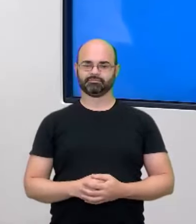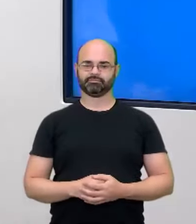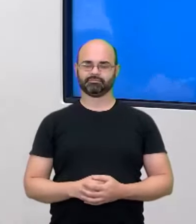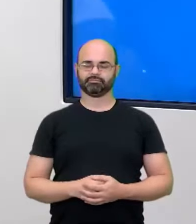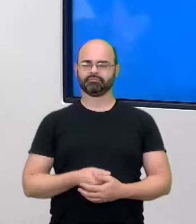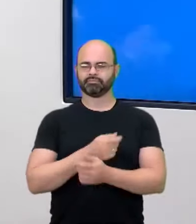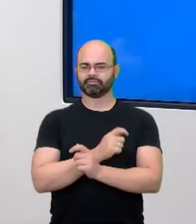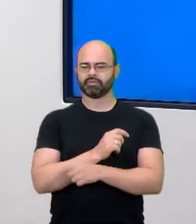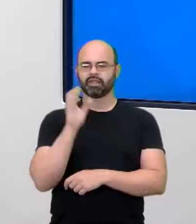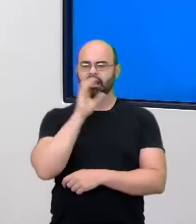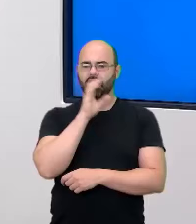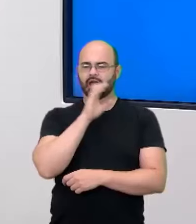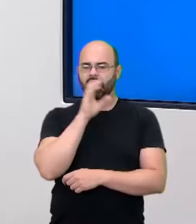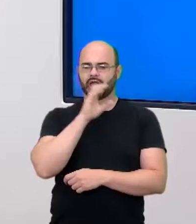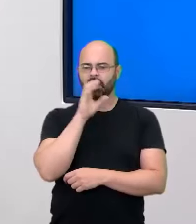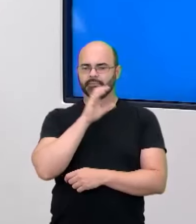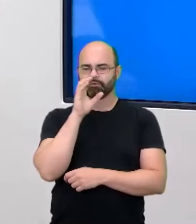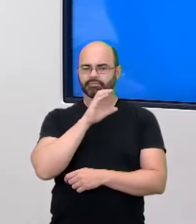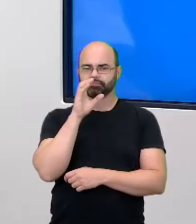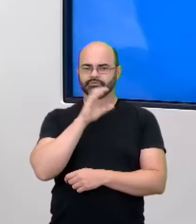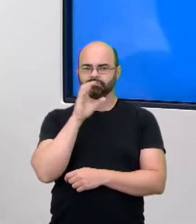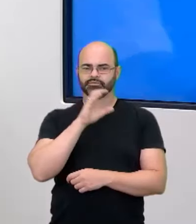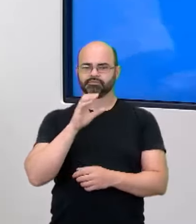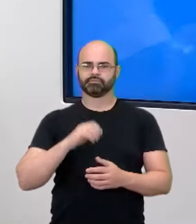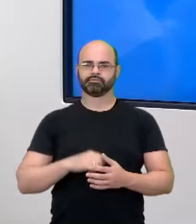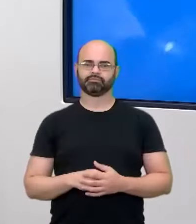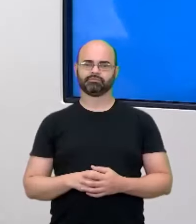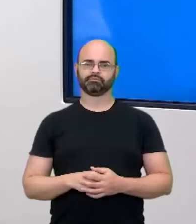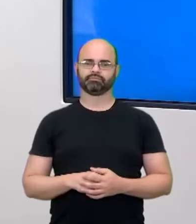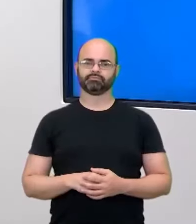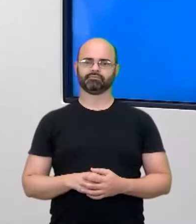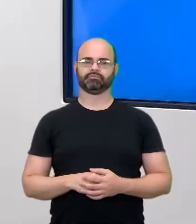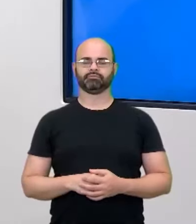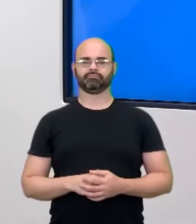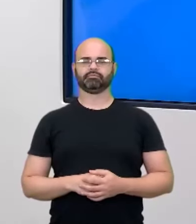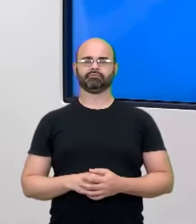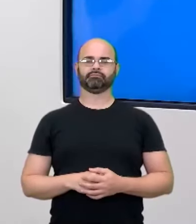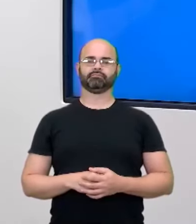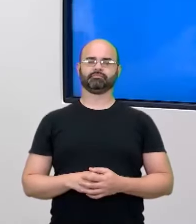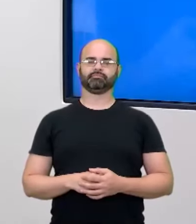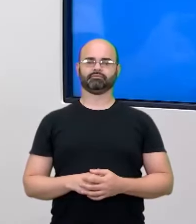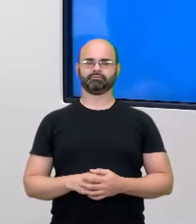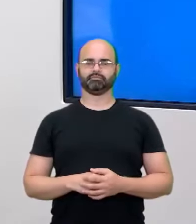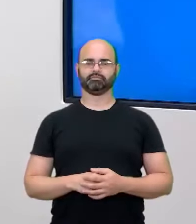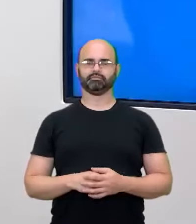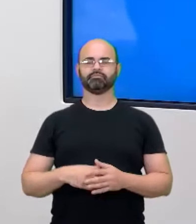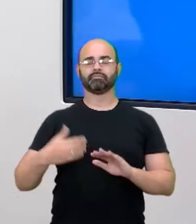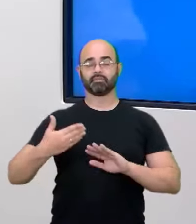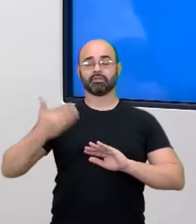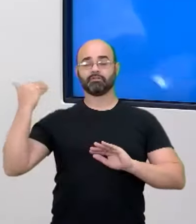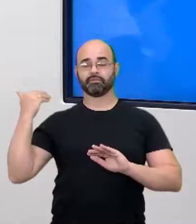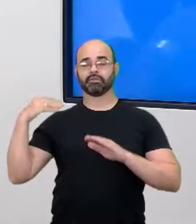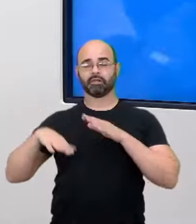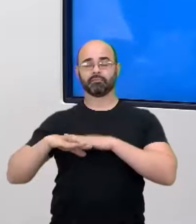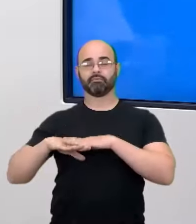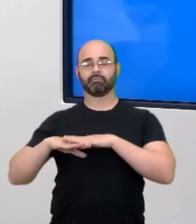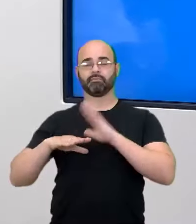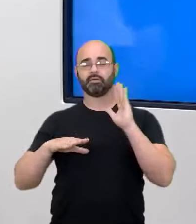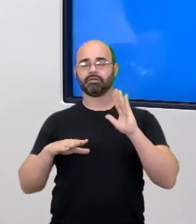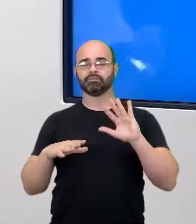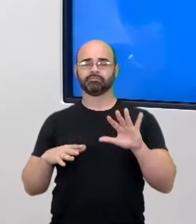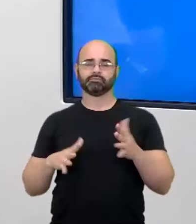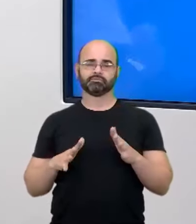Esse aqui a gente conseguiu pegar um funk com aquela levada mais antiga, que é mais ou menos